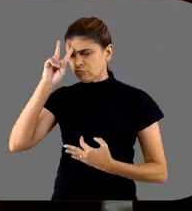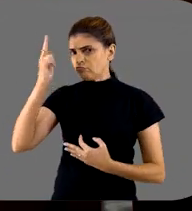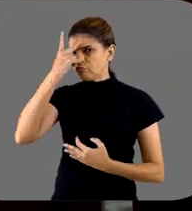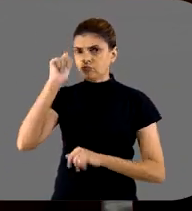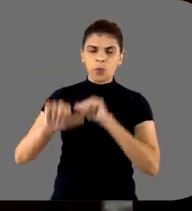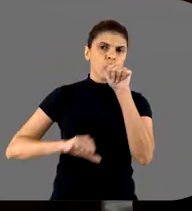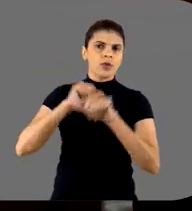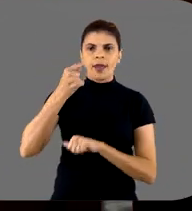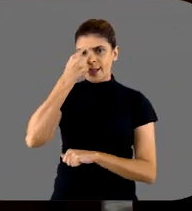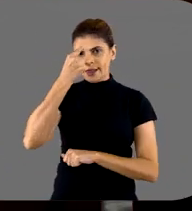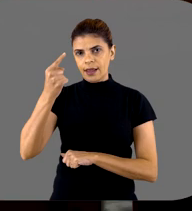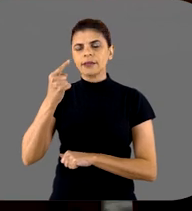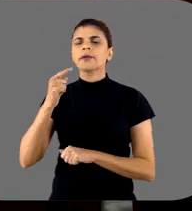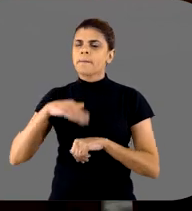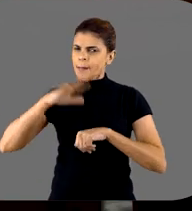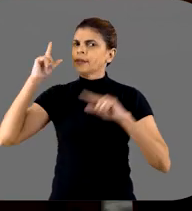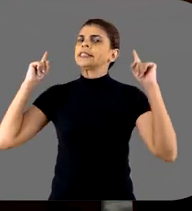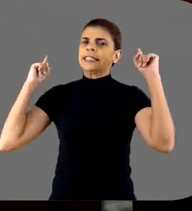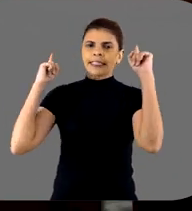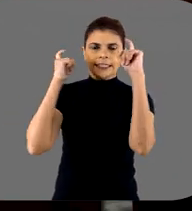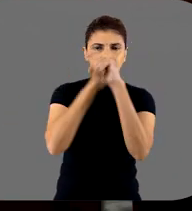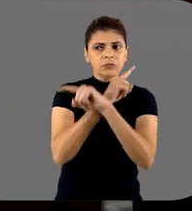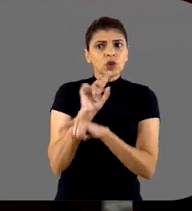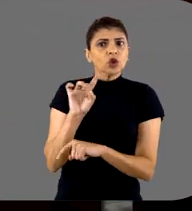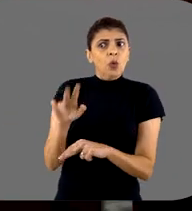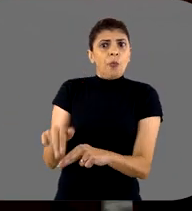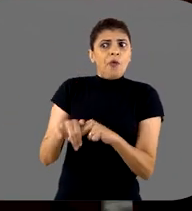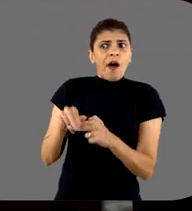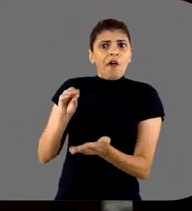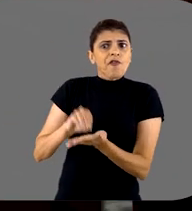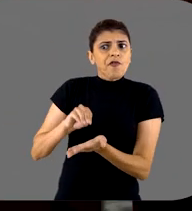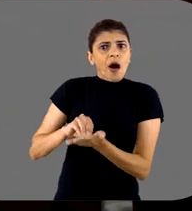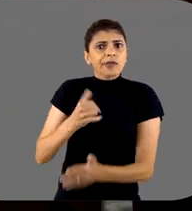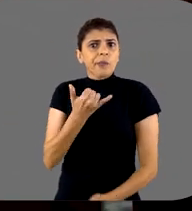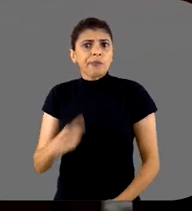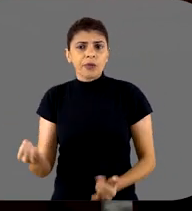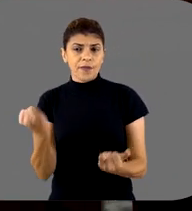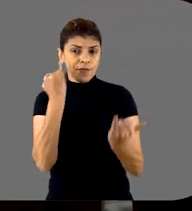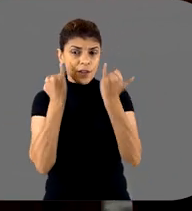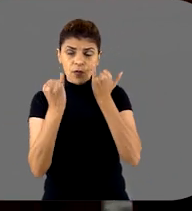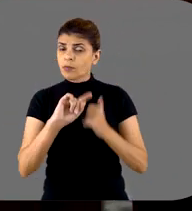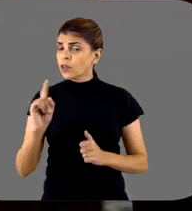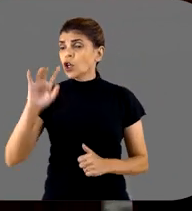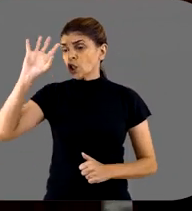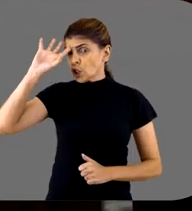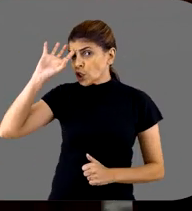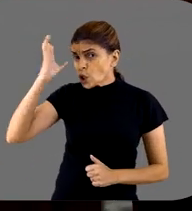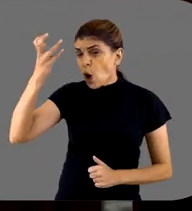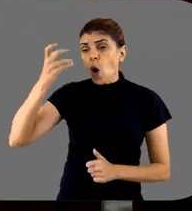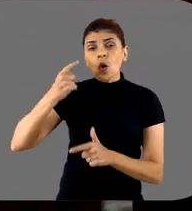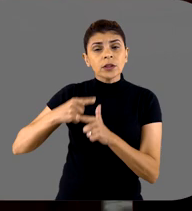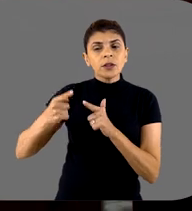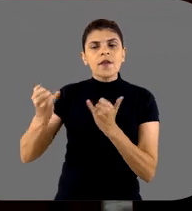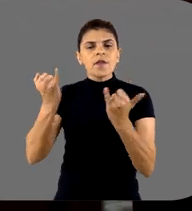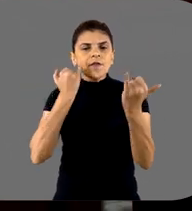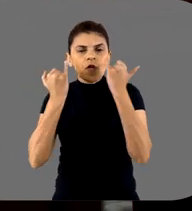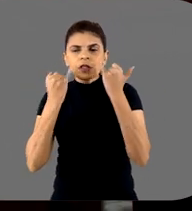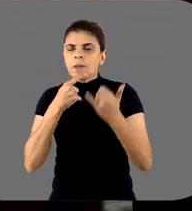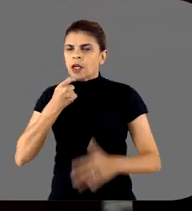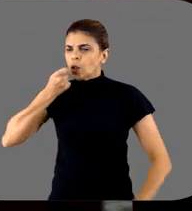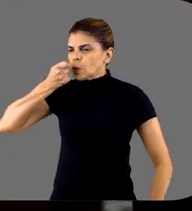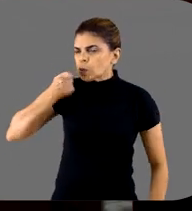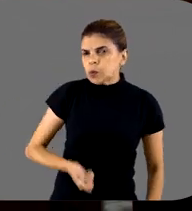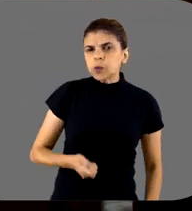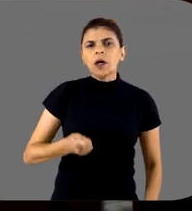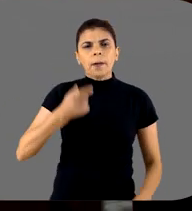de ideia. Então, é um processo muito mais complexo e não se deve apenas a uma falta de informação, A solução simples de vamos fazer informação